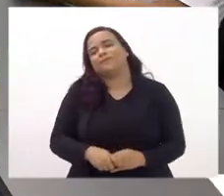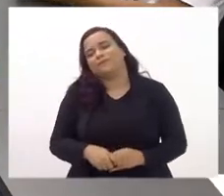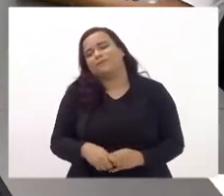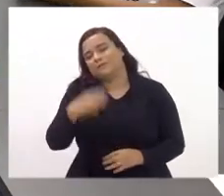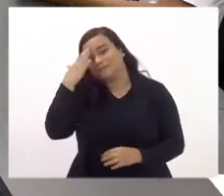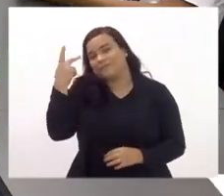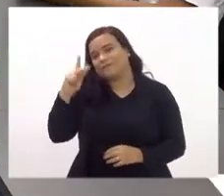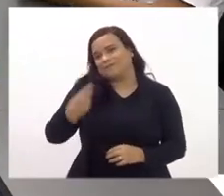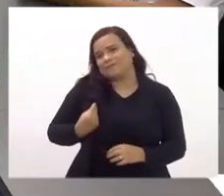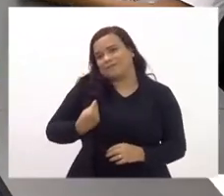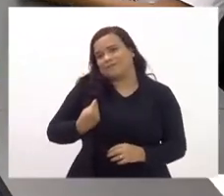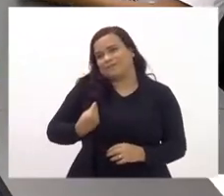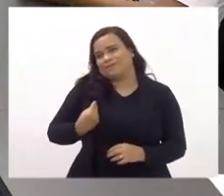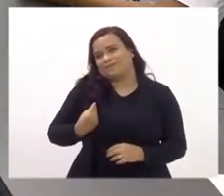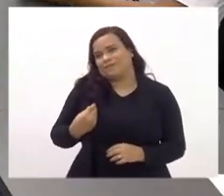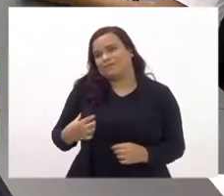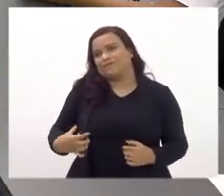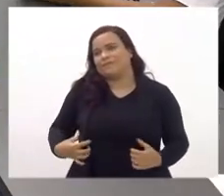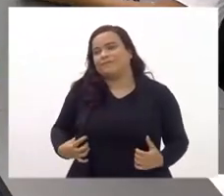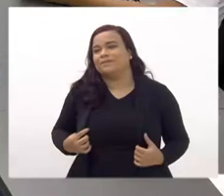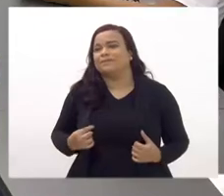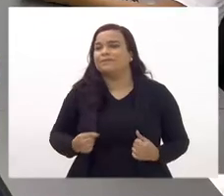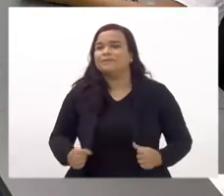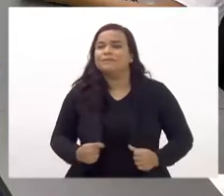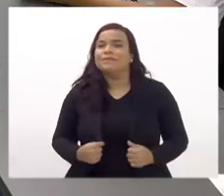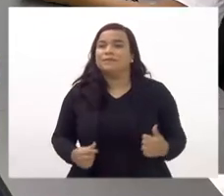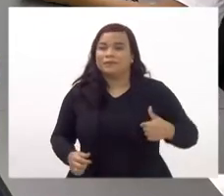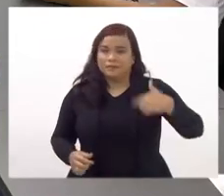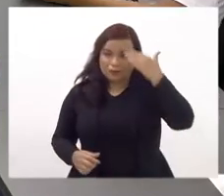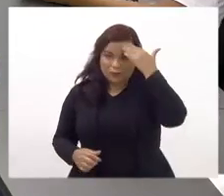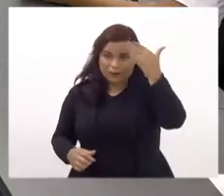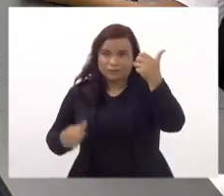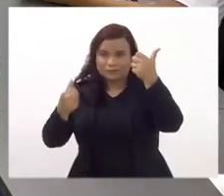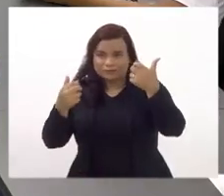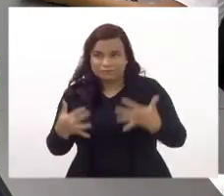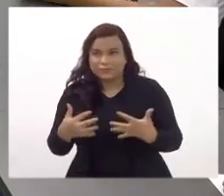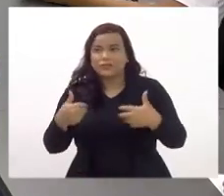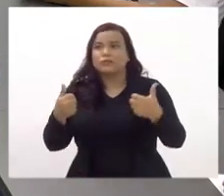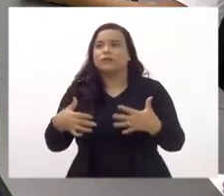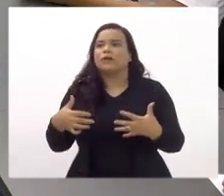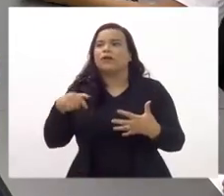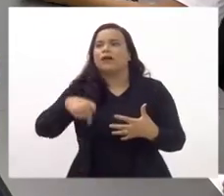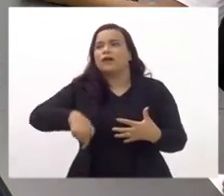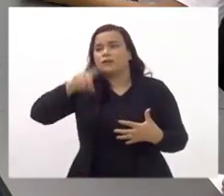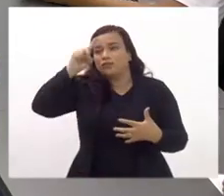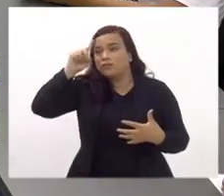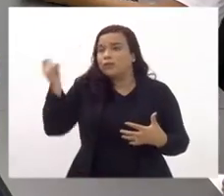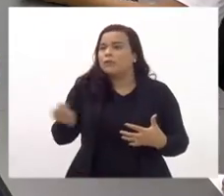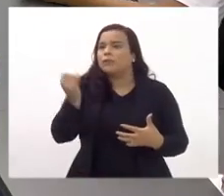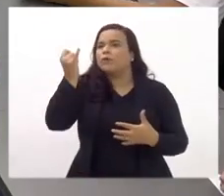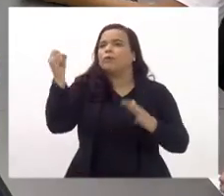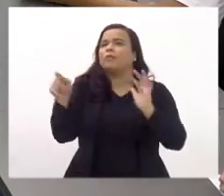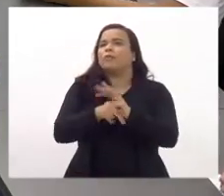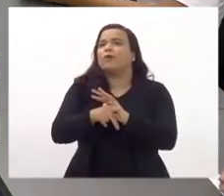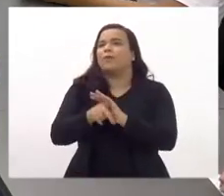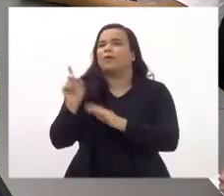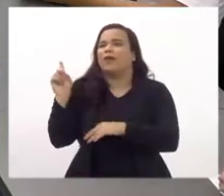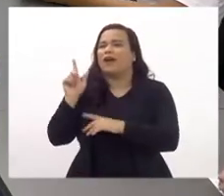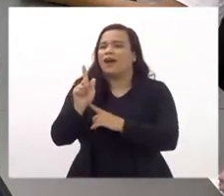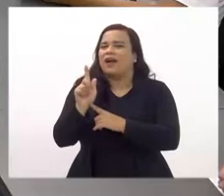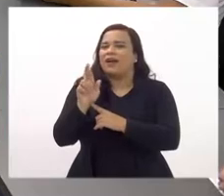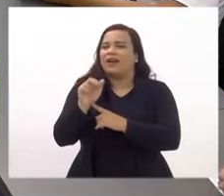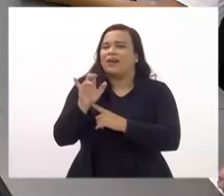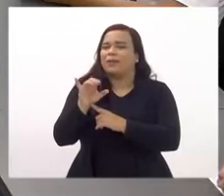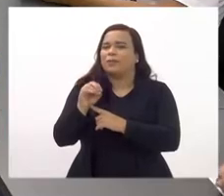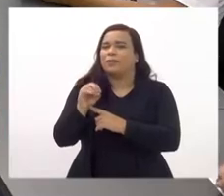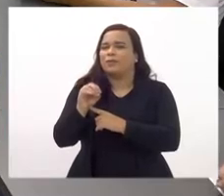Eu agradeço o espaço, primeiramente. Queria dizer que essa é uma data muito importante para nós do Grêmio do IFRJ Niterói, visto